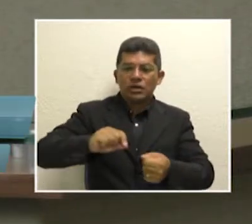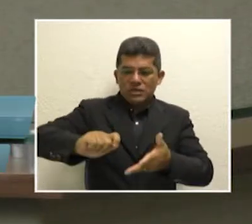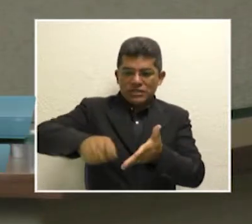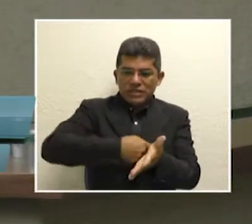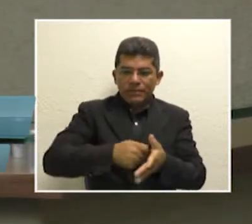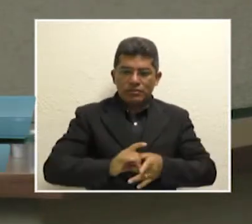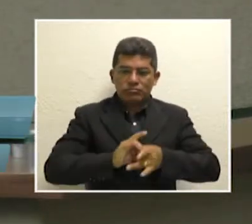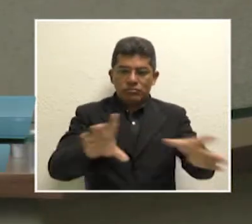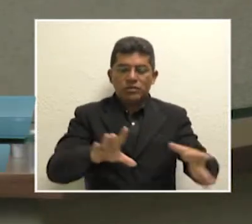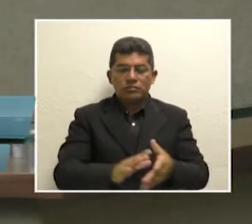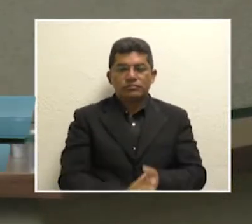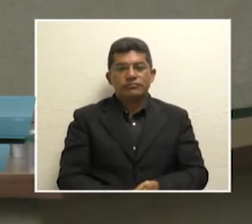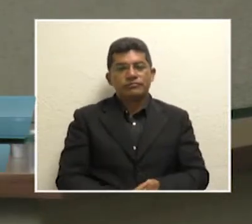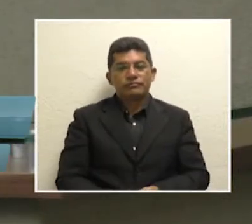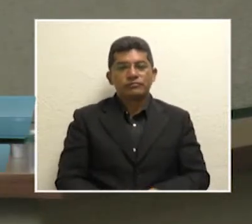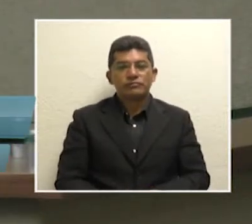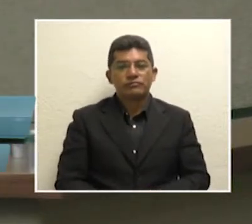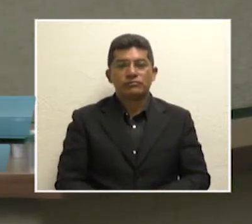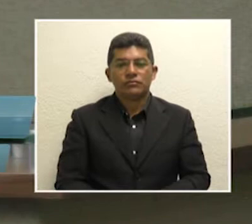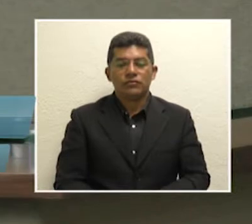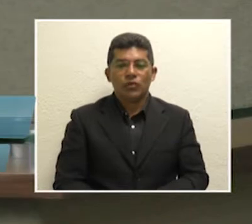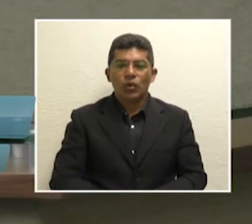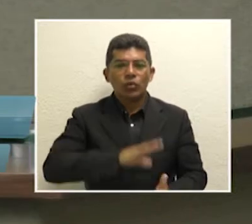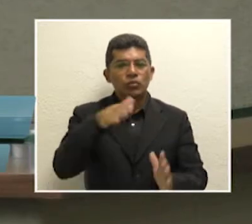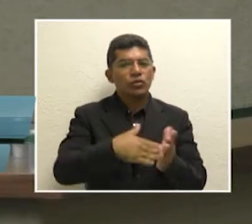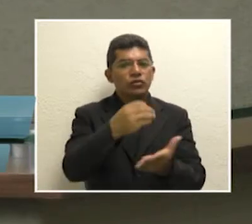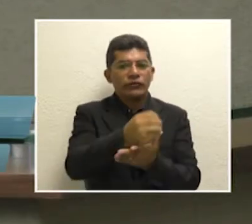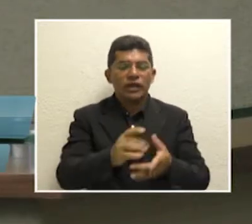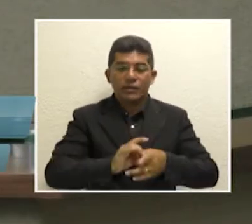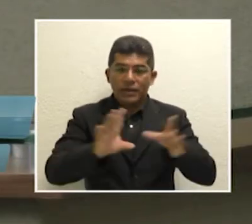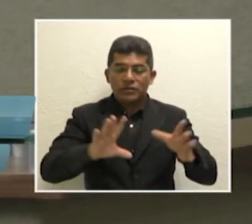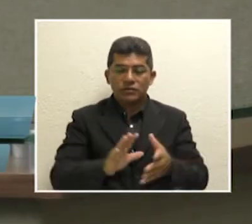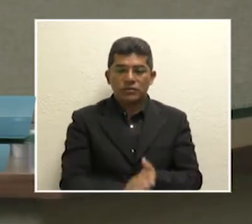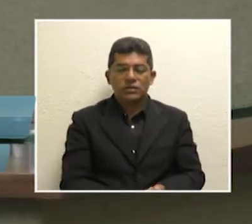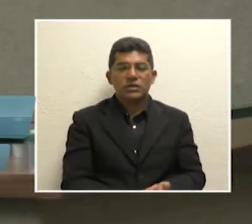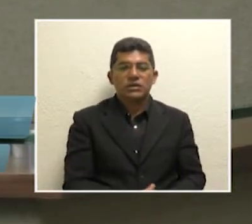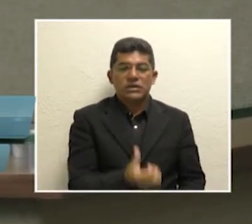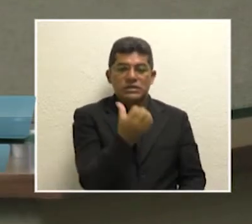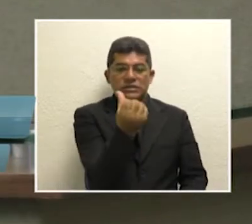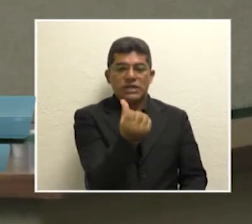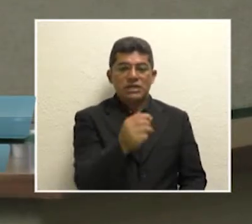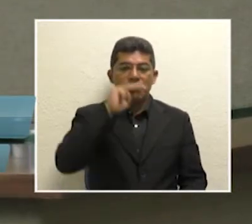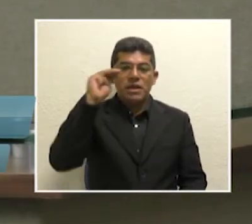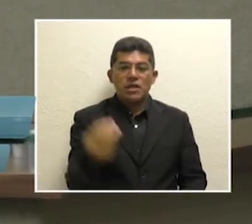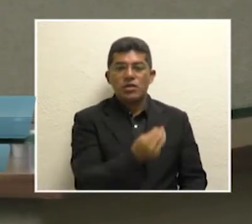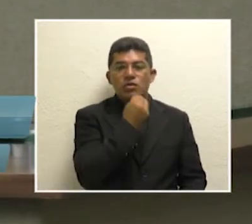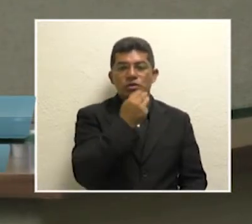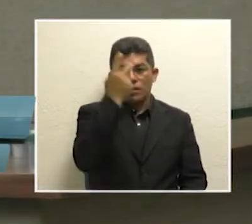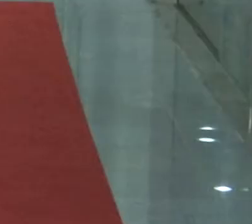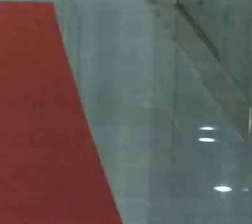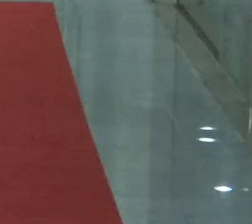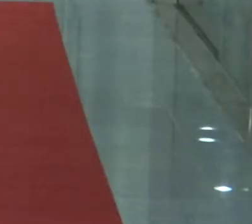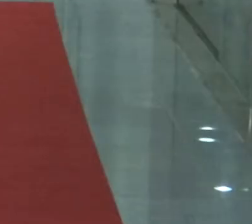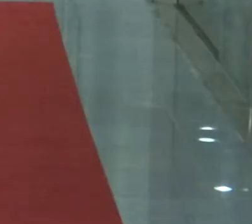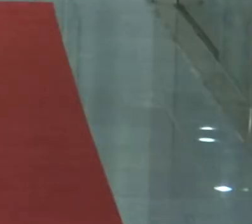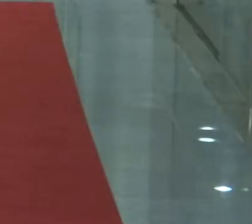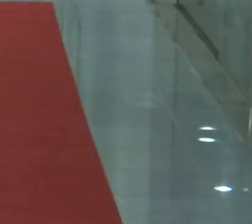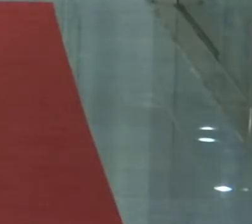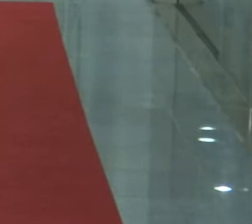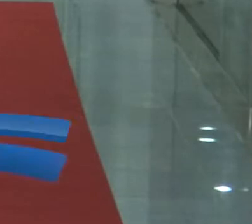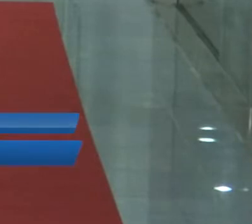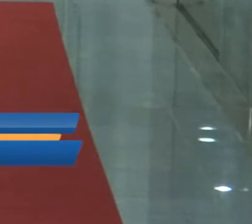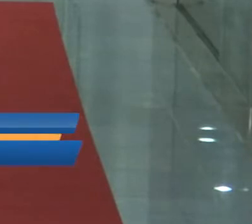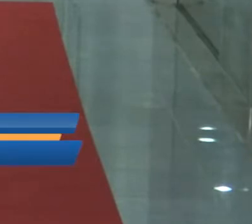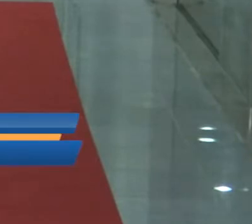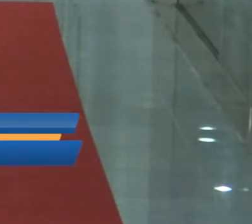com autorizações devidas e com a liberação de 100 milhões para o início das obras. Inaugurada em